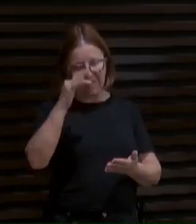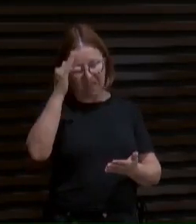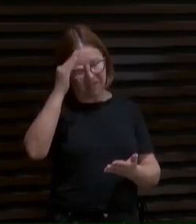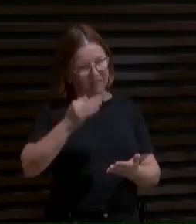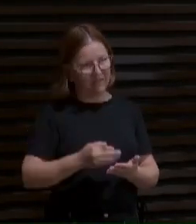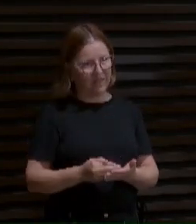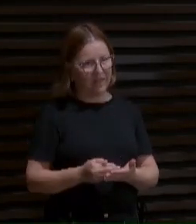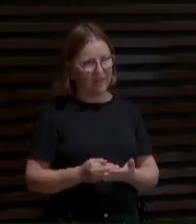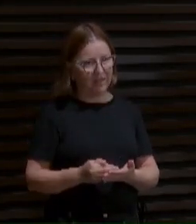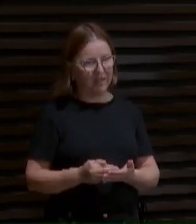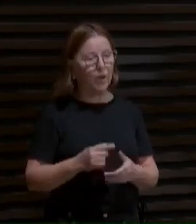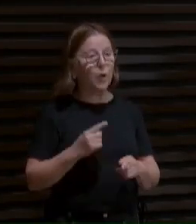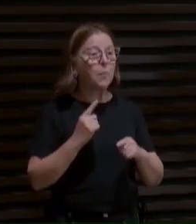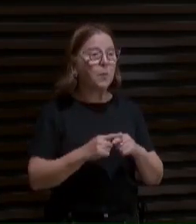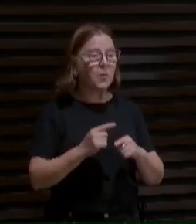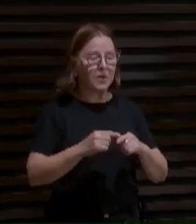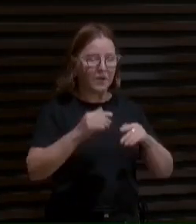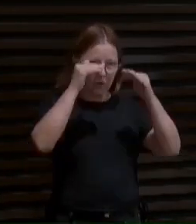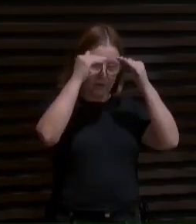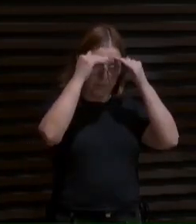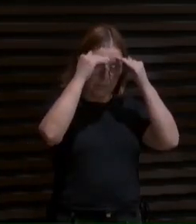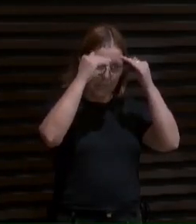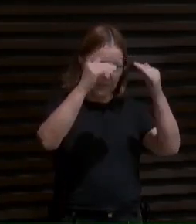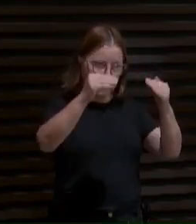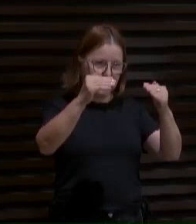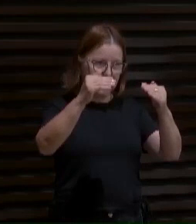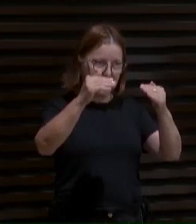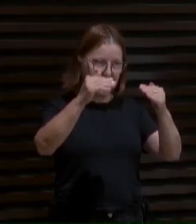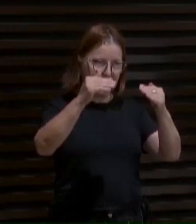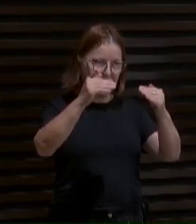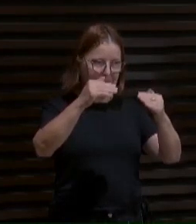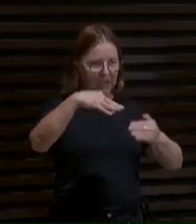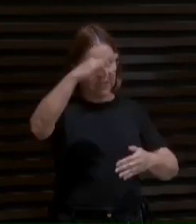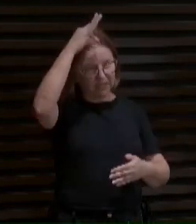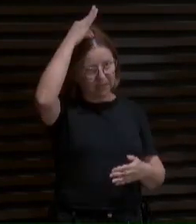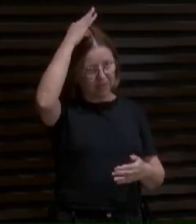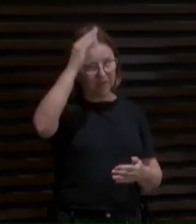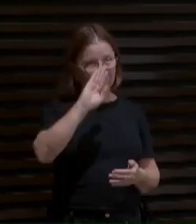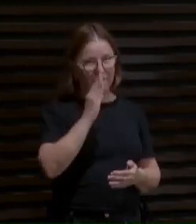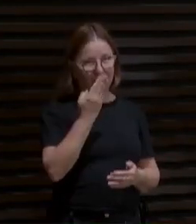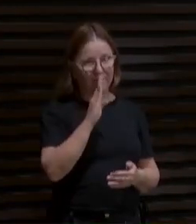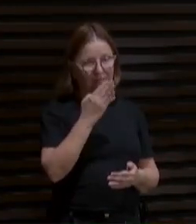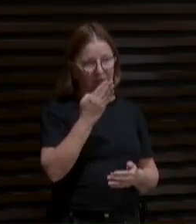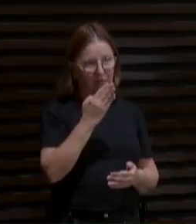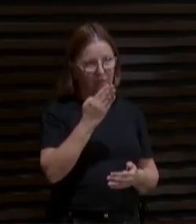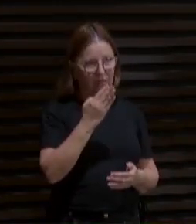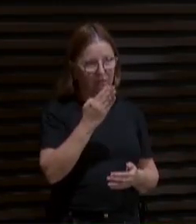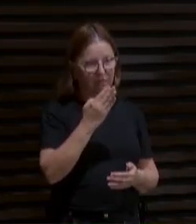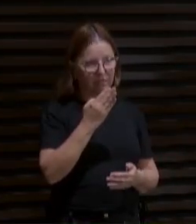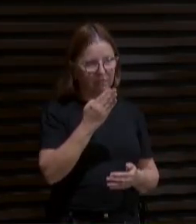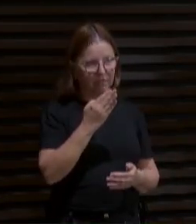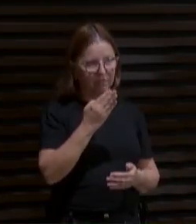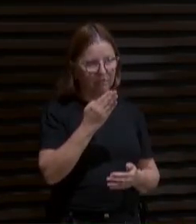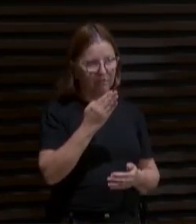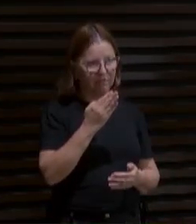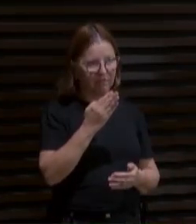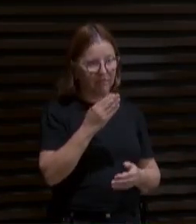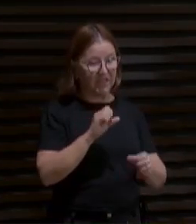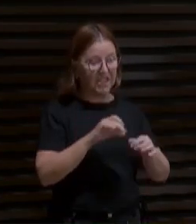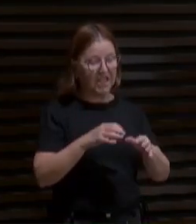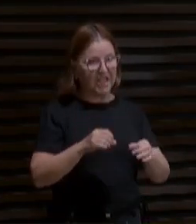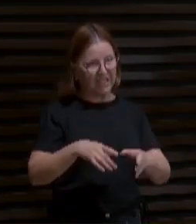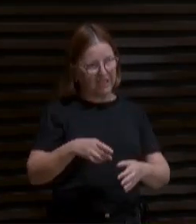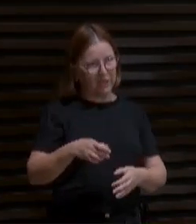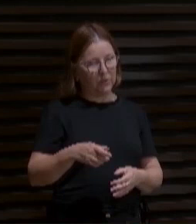por obedecerem a espíritos enganadores e a ensinos de